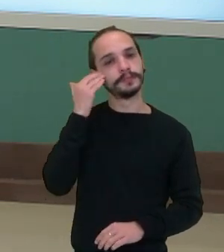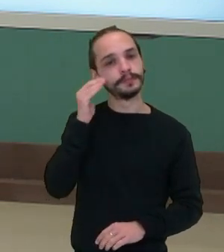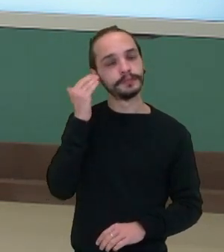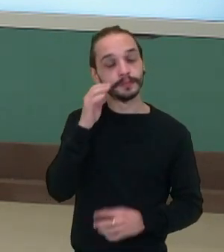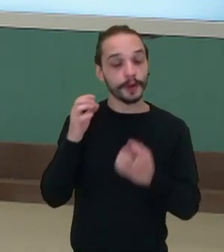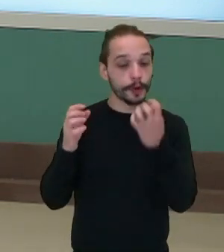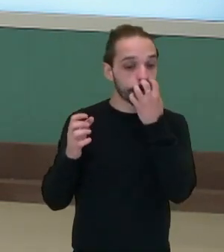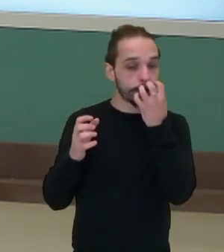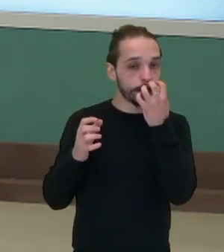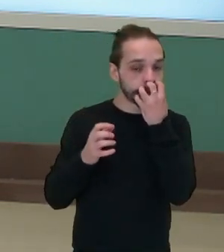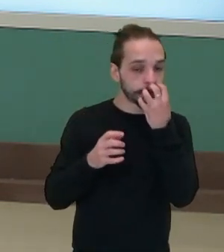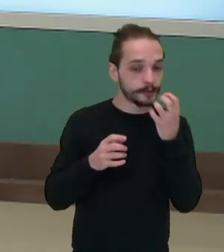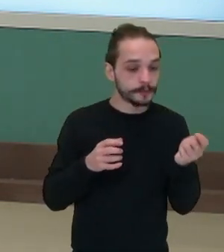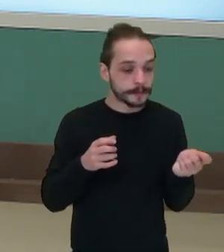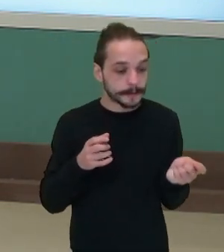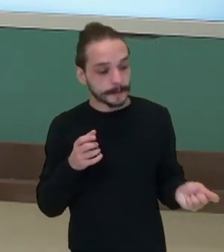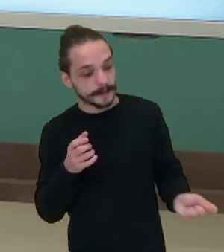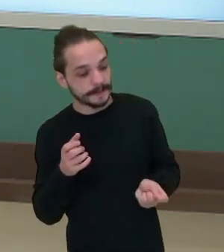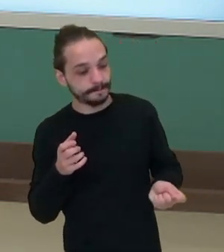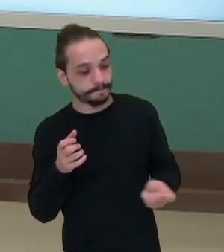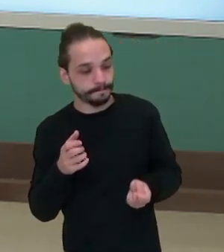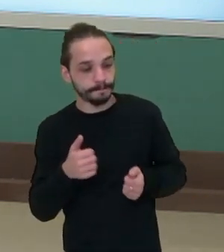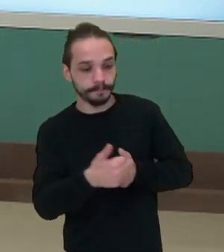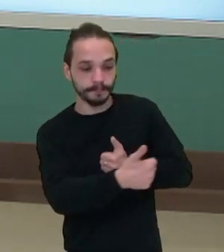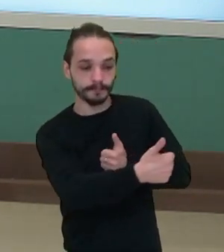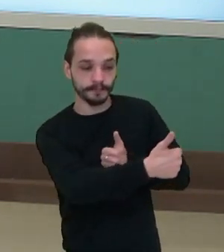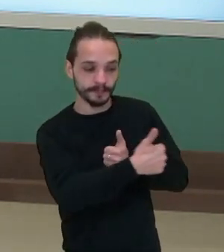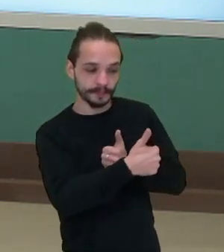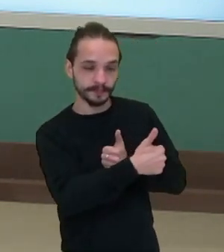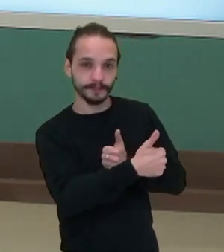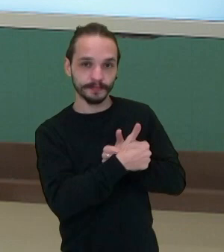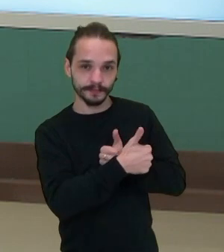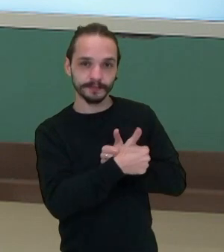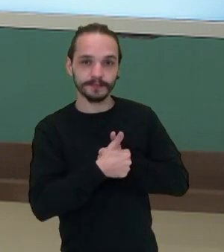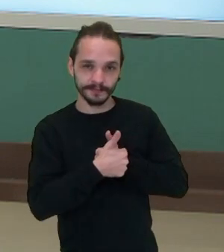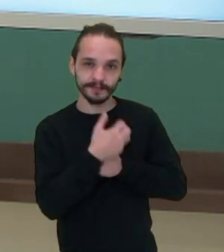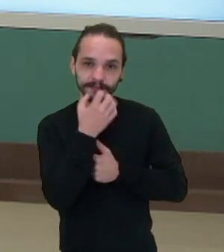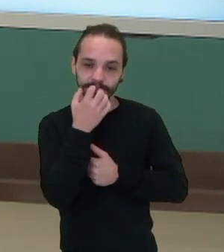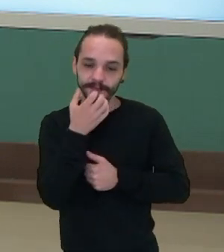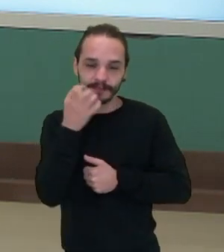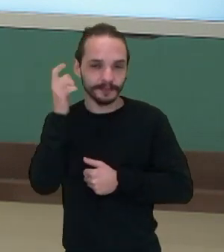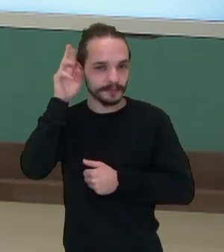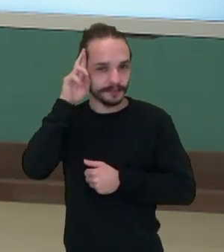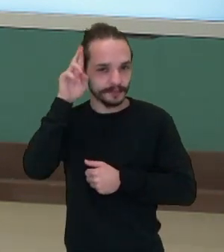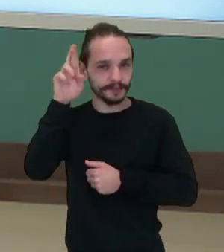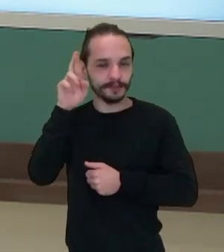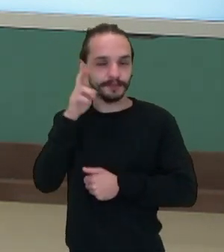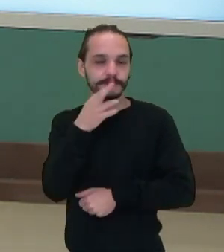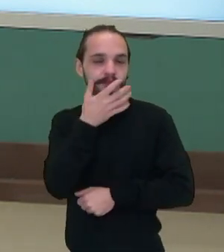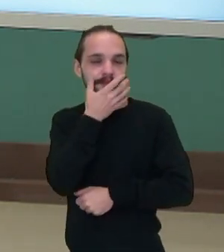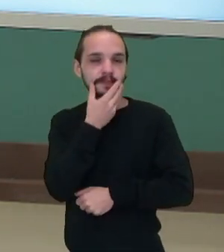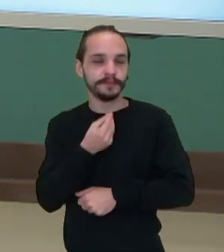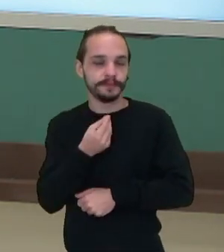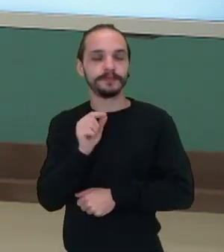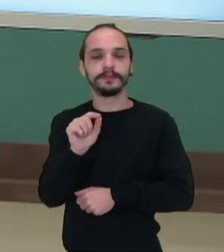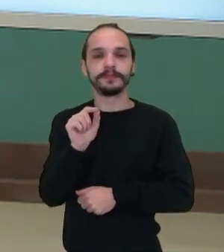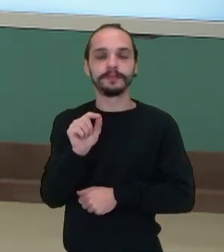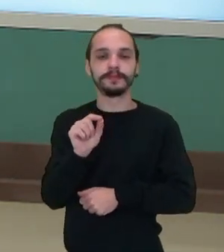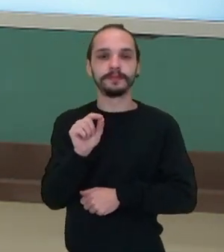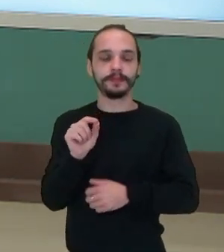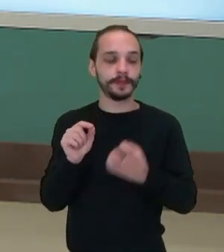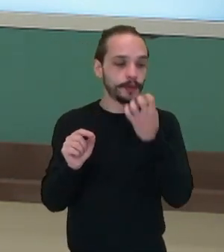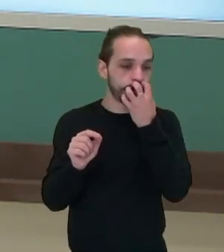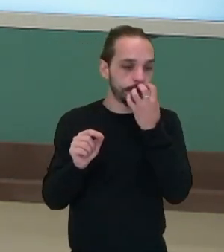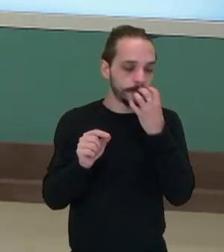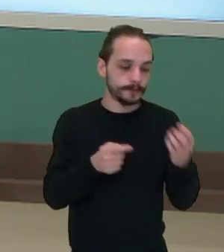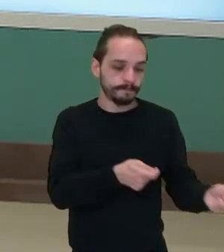cachorro, né, ele se deslocará perto do seu dono. Então vejam que a resultante, neste caso, ela me implica numa ação, que é o cachorro